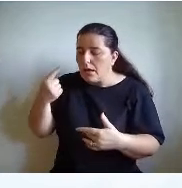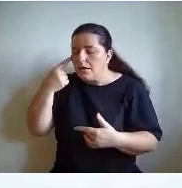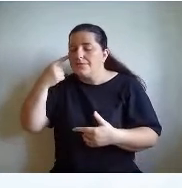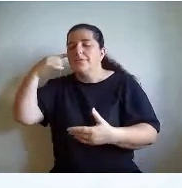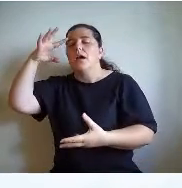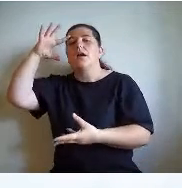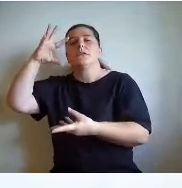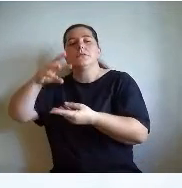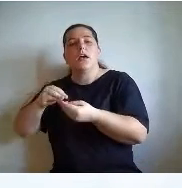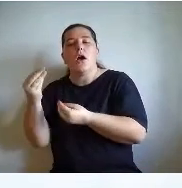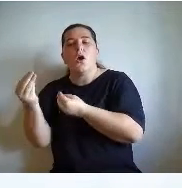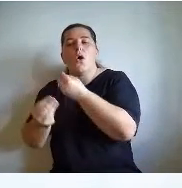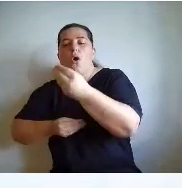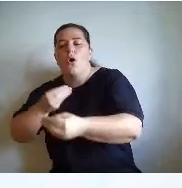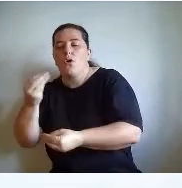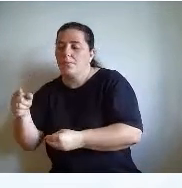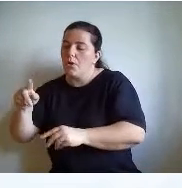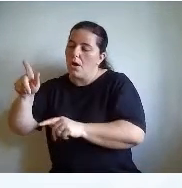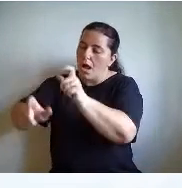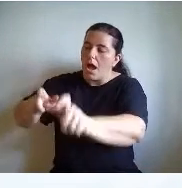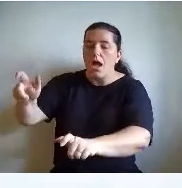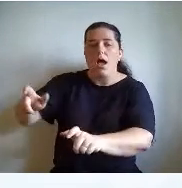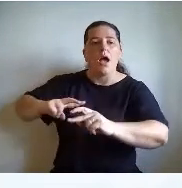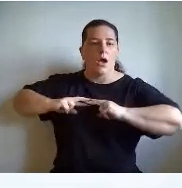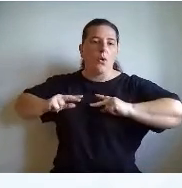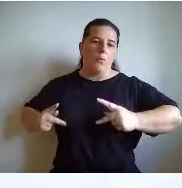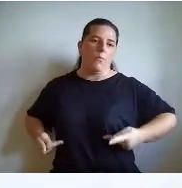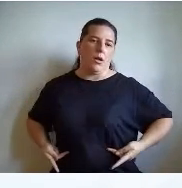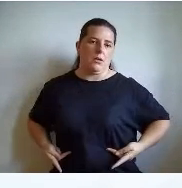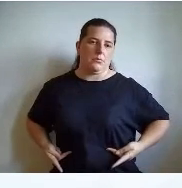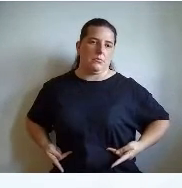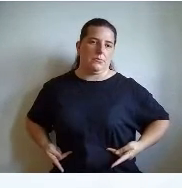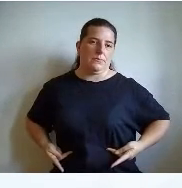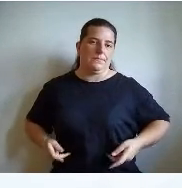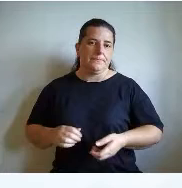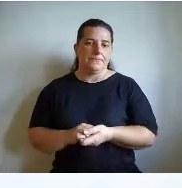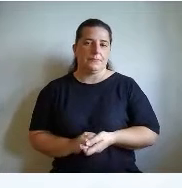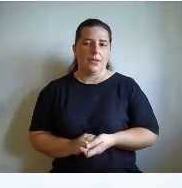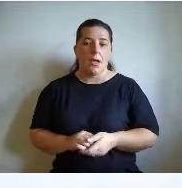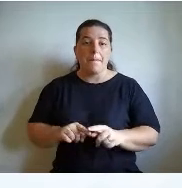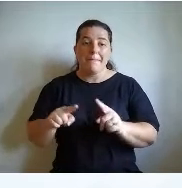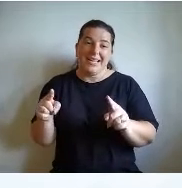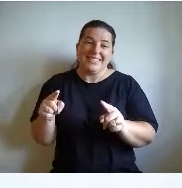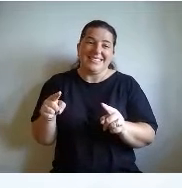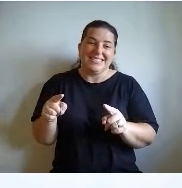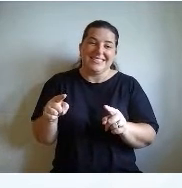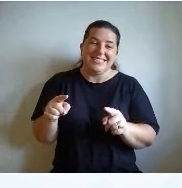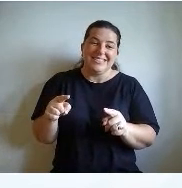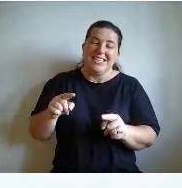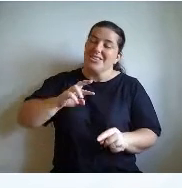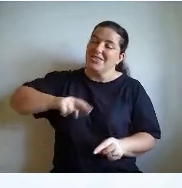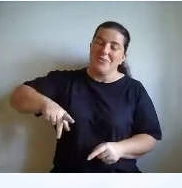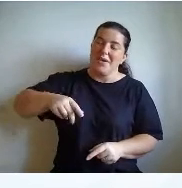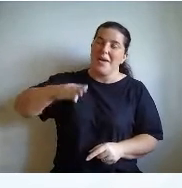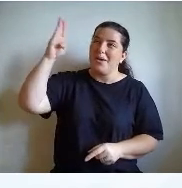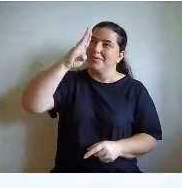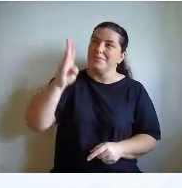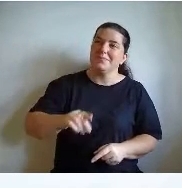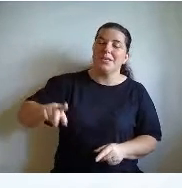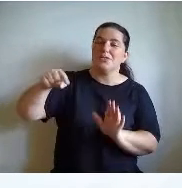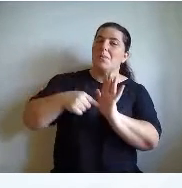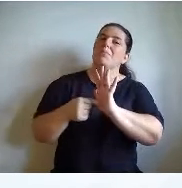entendê-lo como seres humanos, né? E não foi isso que a gente viu aqui no Brasil, né? Enquanto